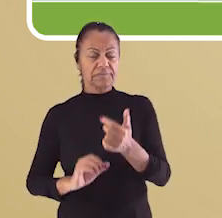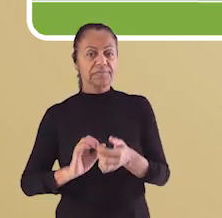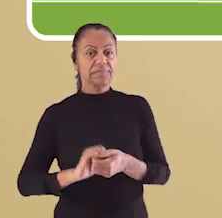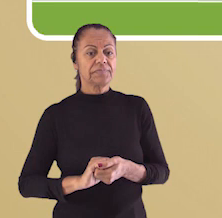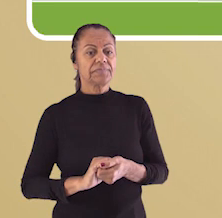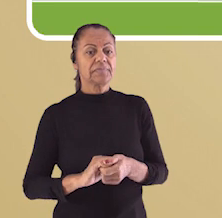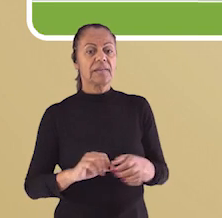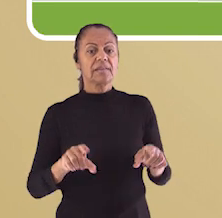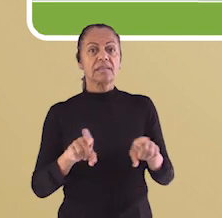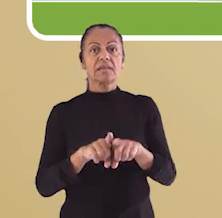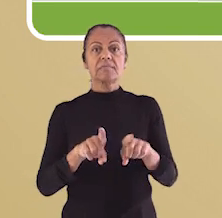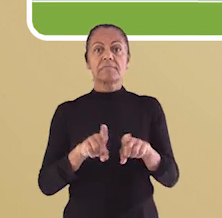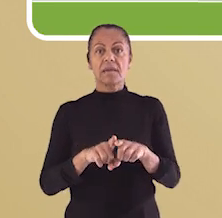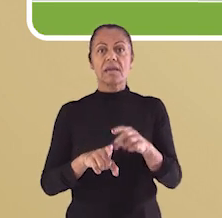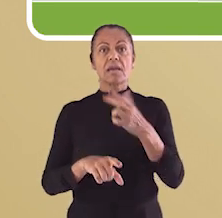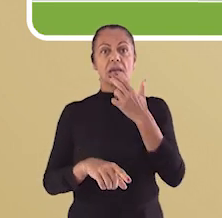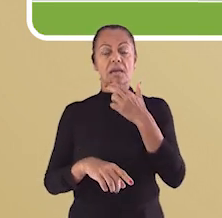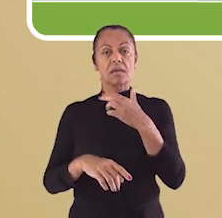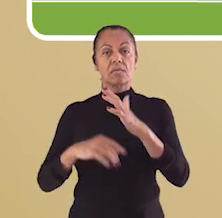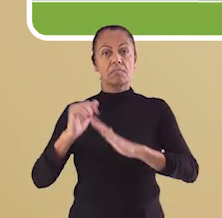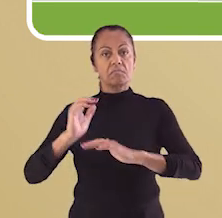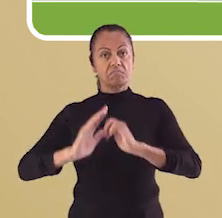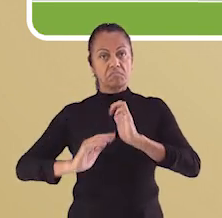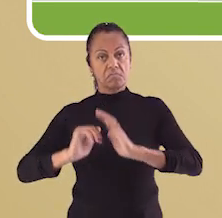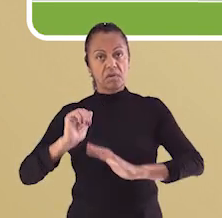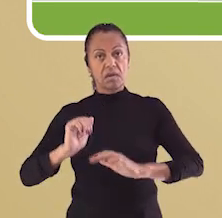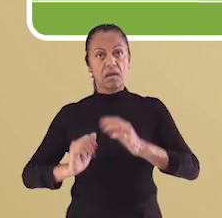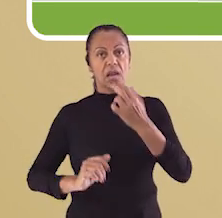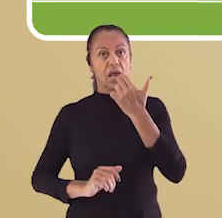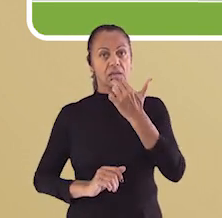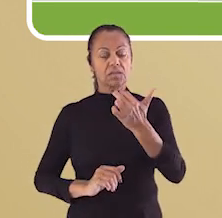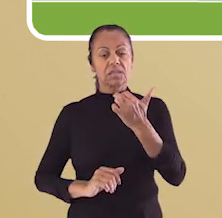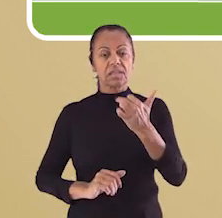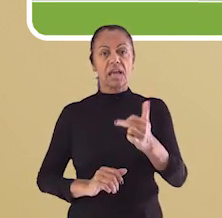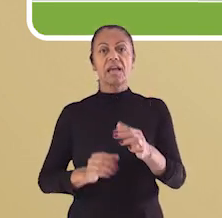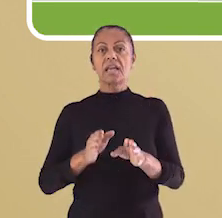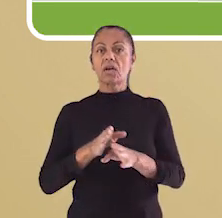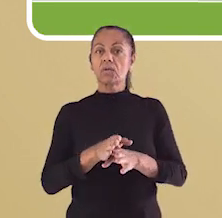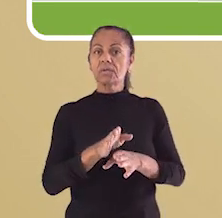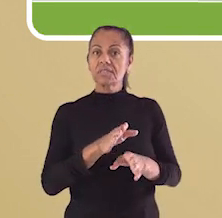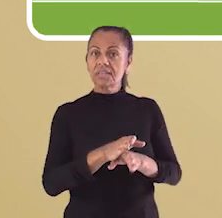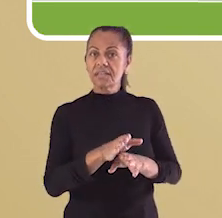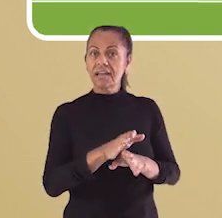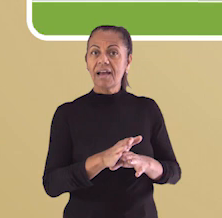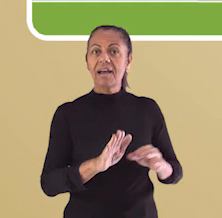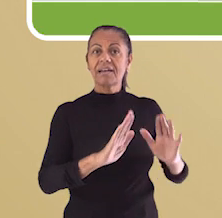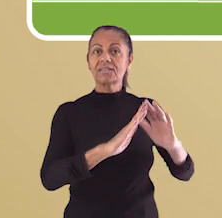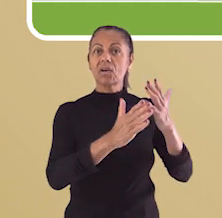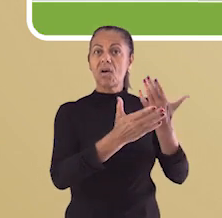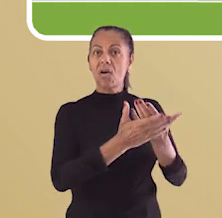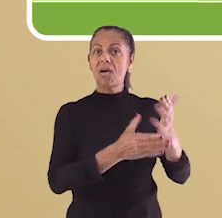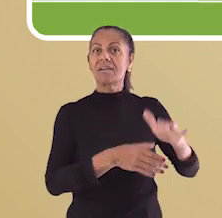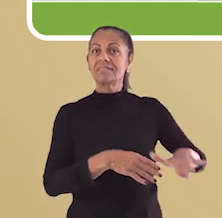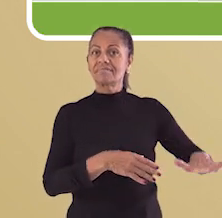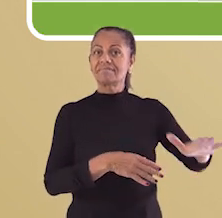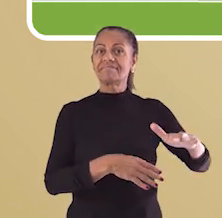nutricionistas. Além da importância da pirâmide alimentar e do papel do nutricionista na alimentação da nossa merenda